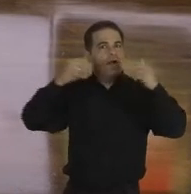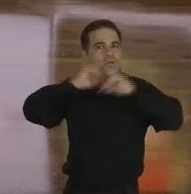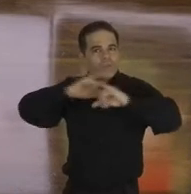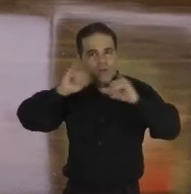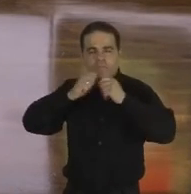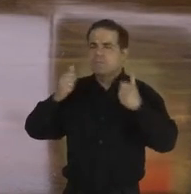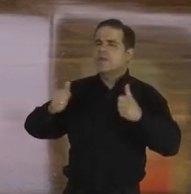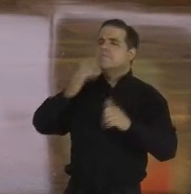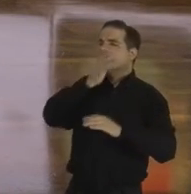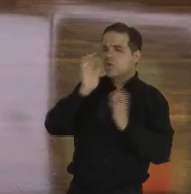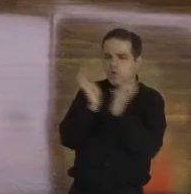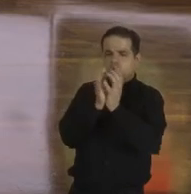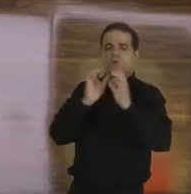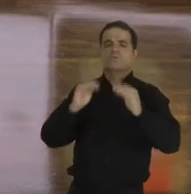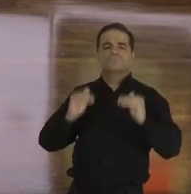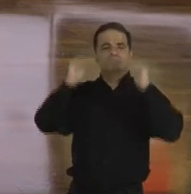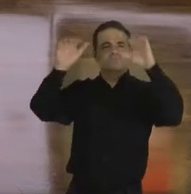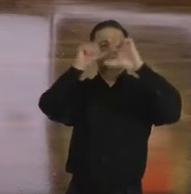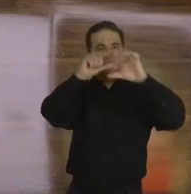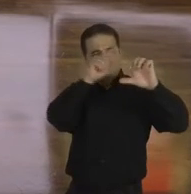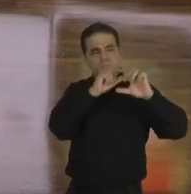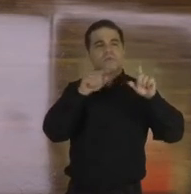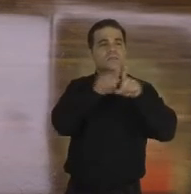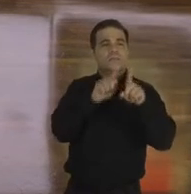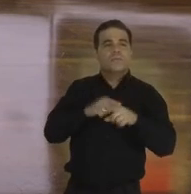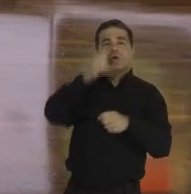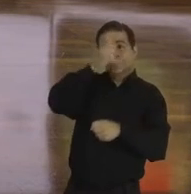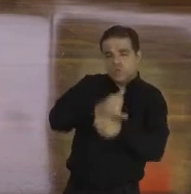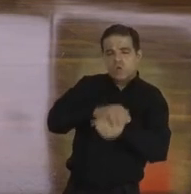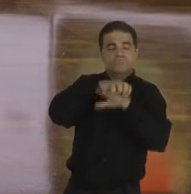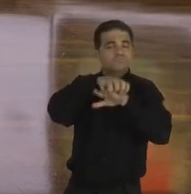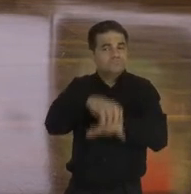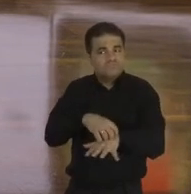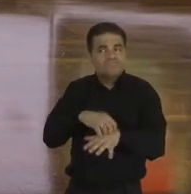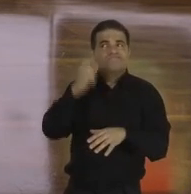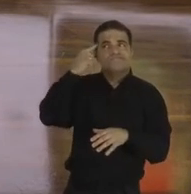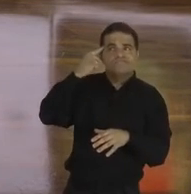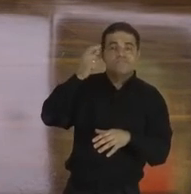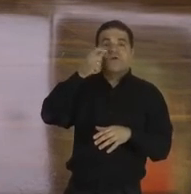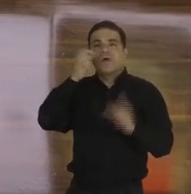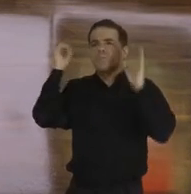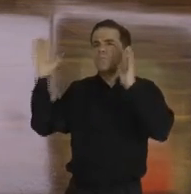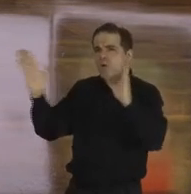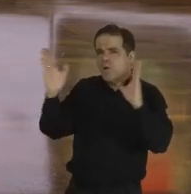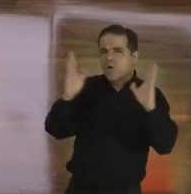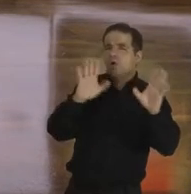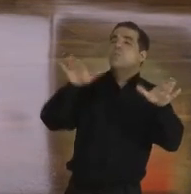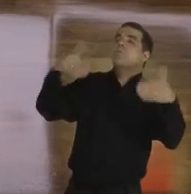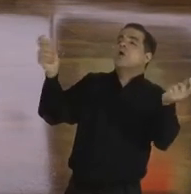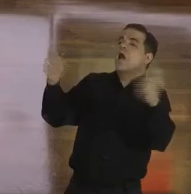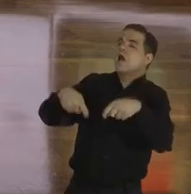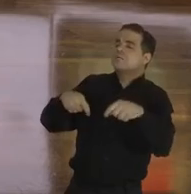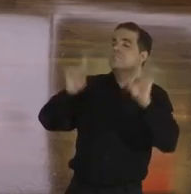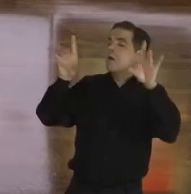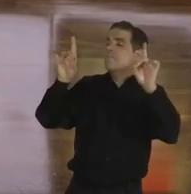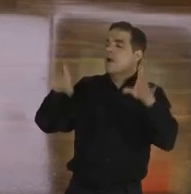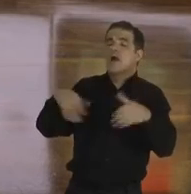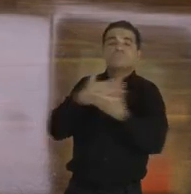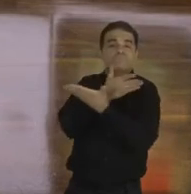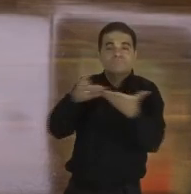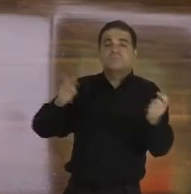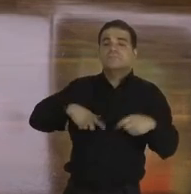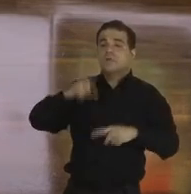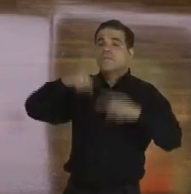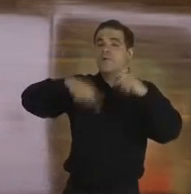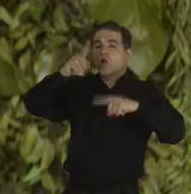os empresários autônomos e os donos de Frota né que estão assistindo Quais as condições especiais para